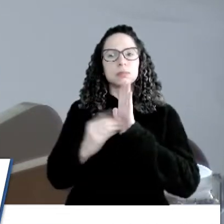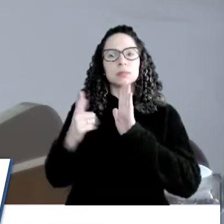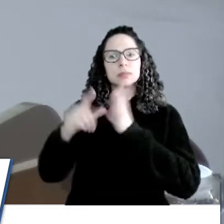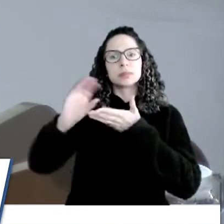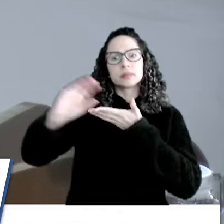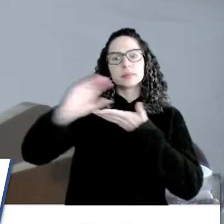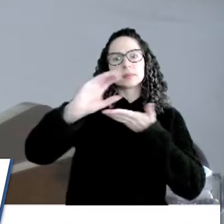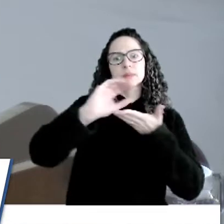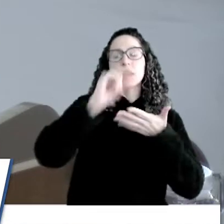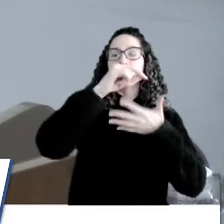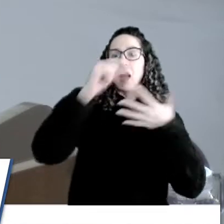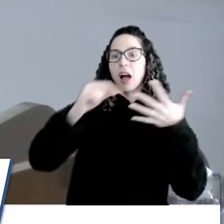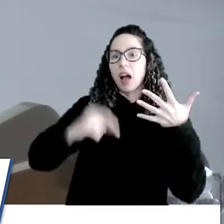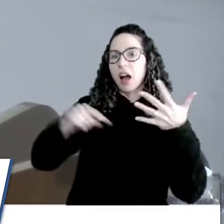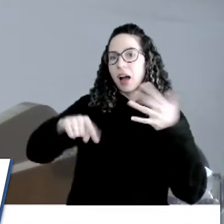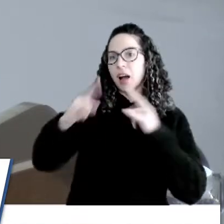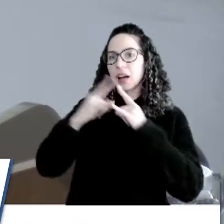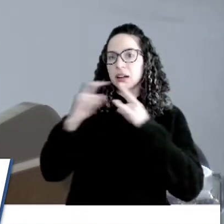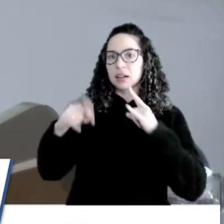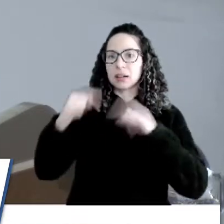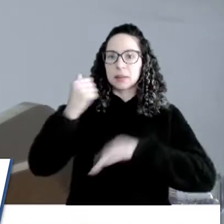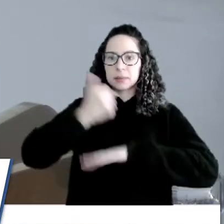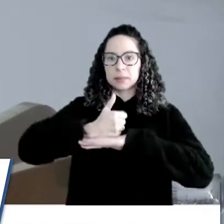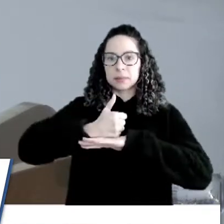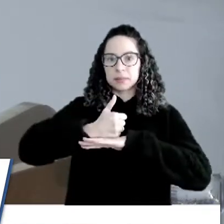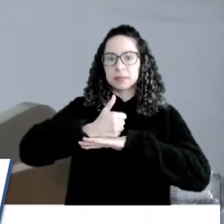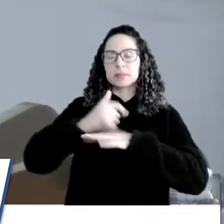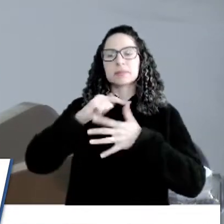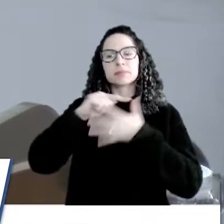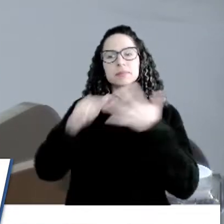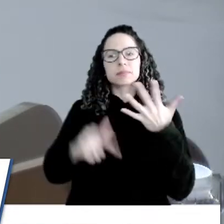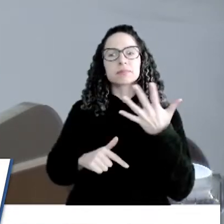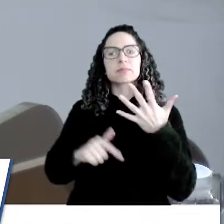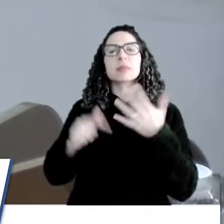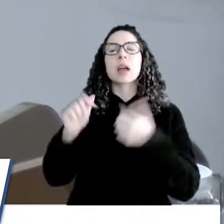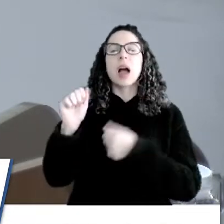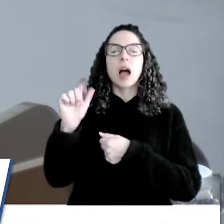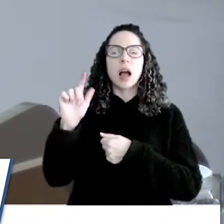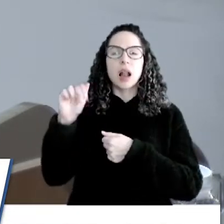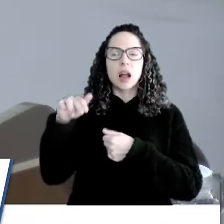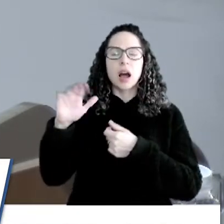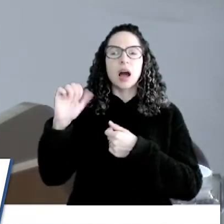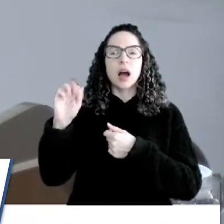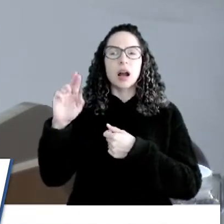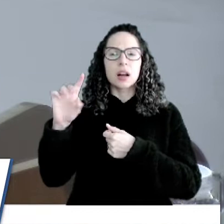várias entidades aqui da Cidade Franca, entre elas Allan Kardec,